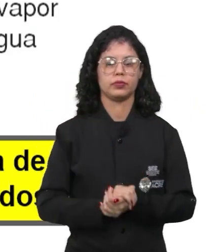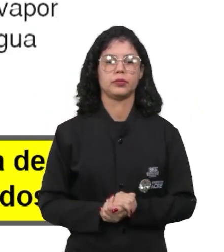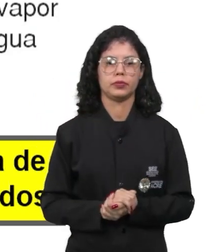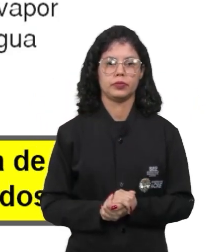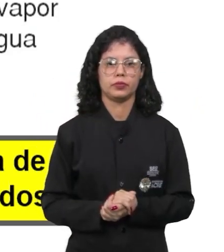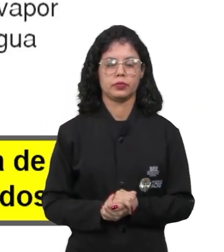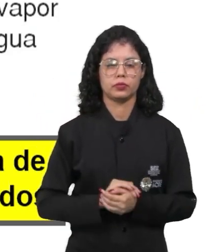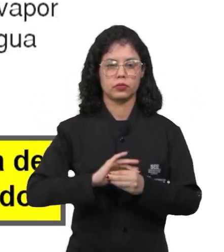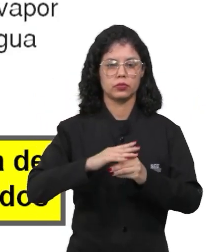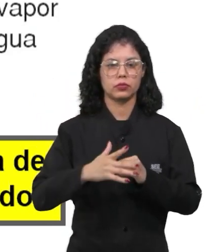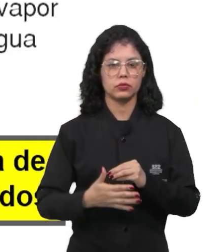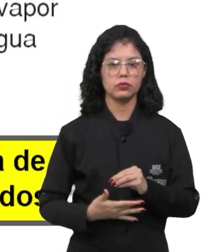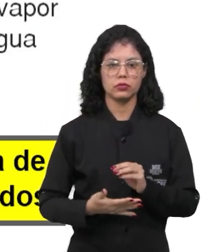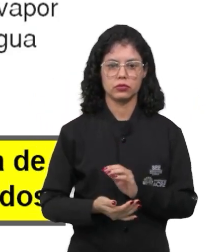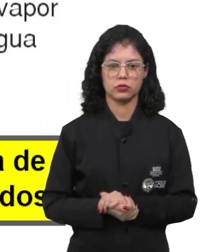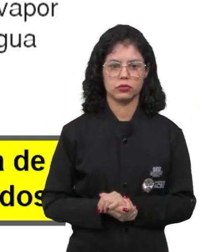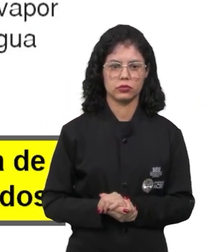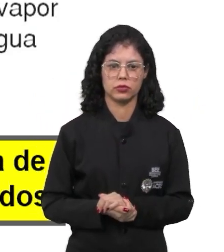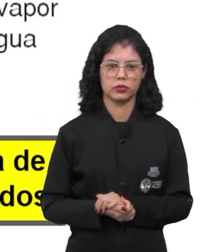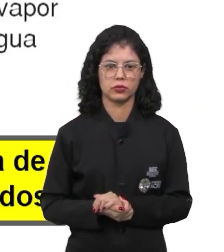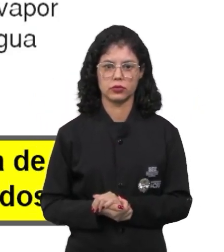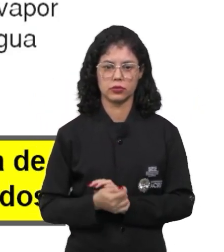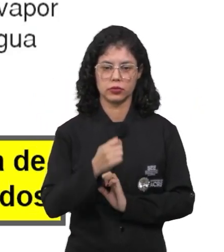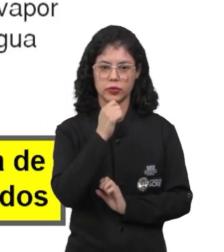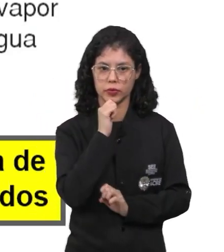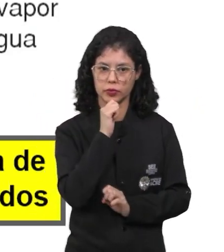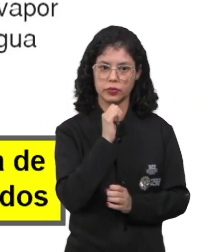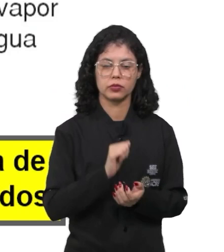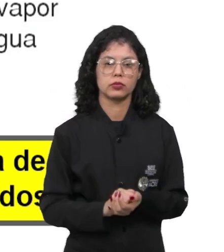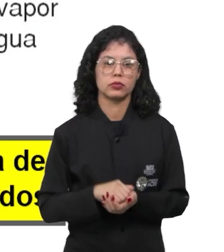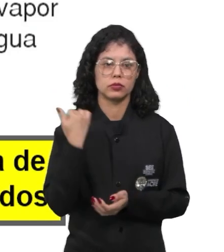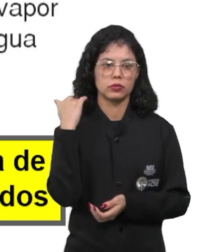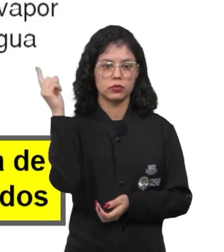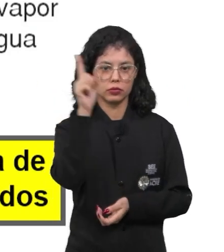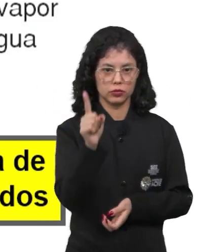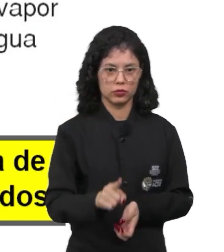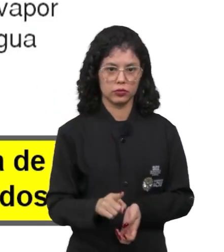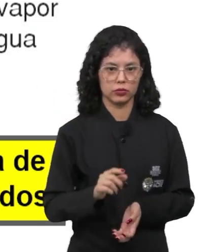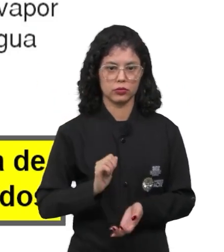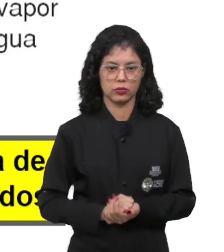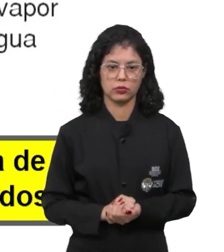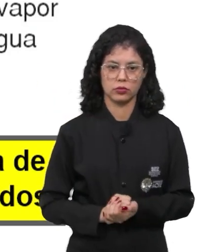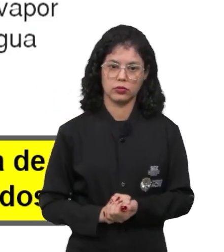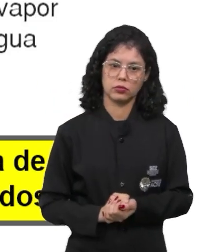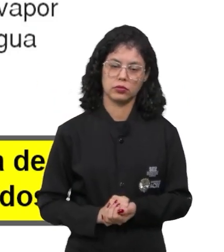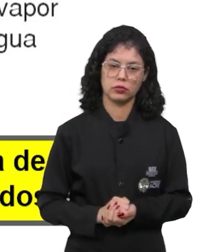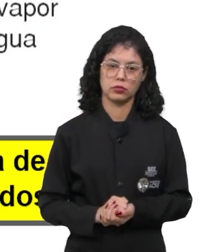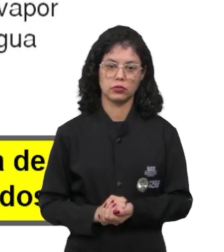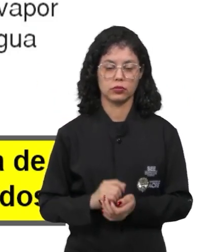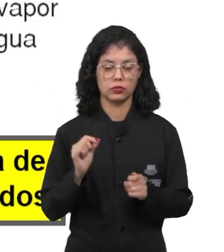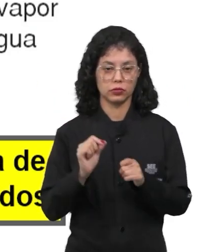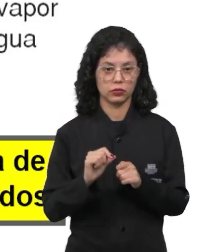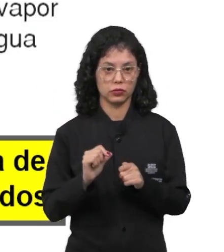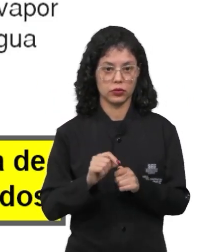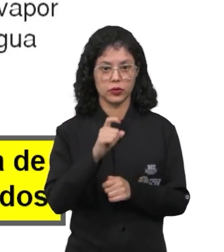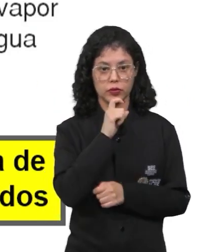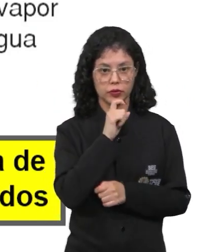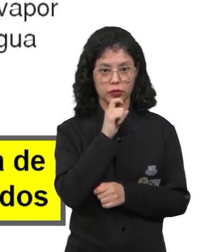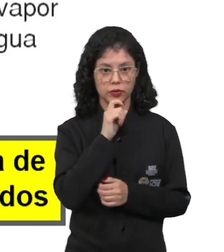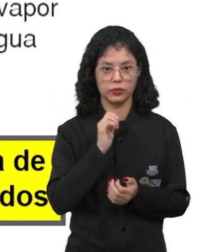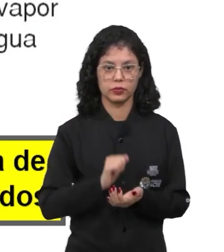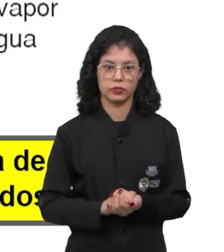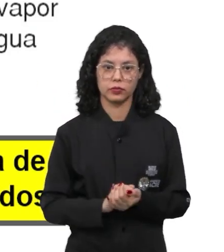na atmosfera primitiva, colocaram essas descargas elétricas, né, e fizeram ali uma circulação de água fria